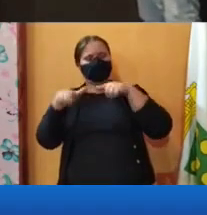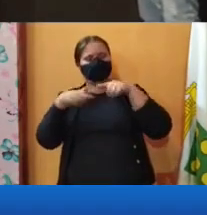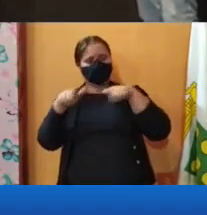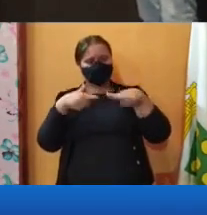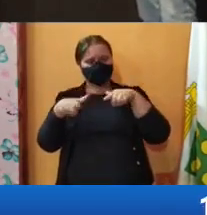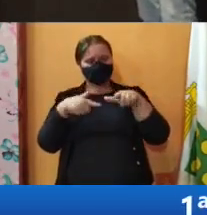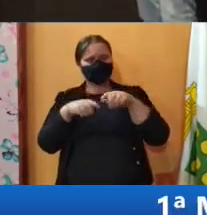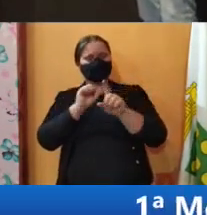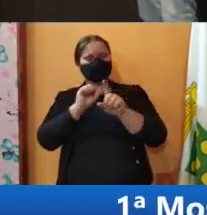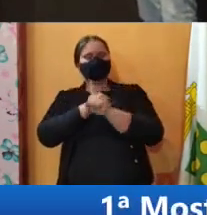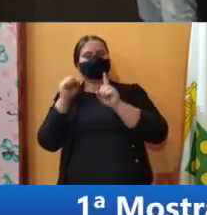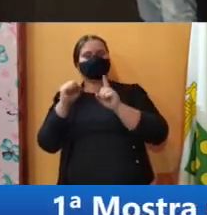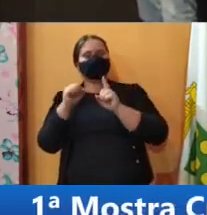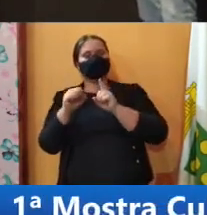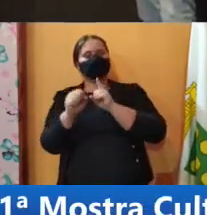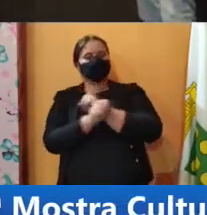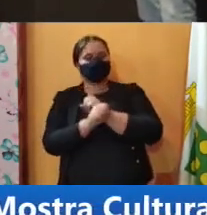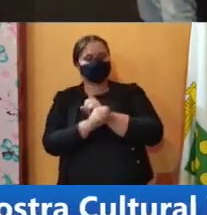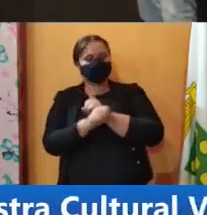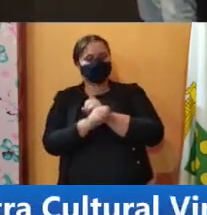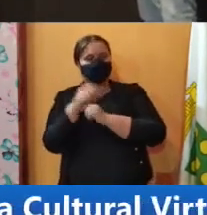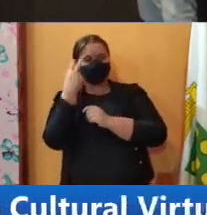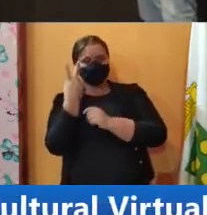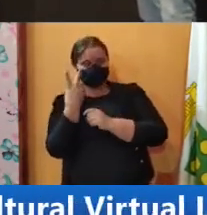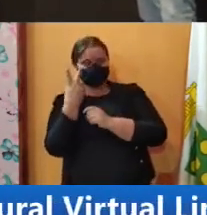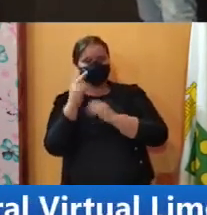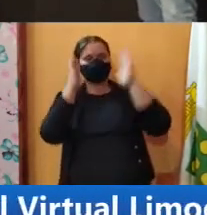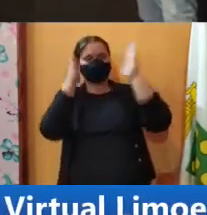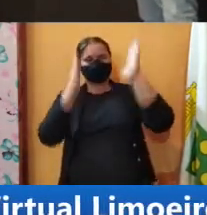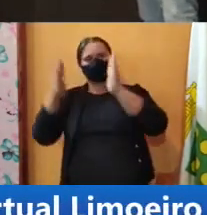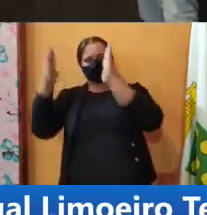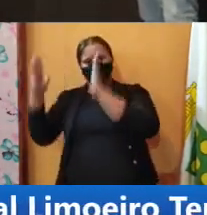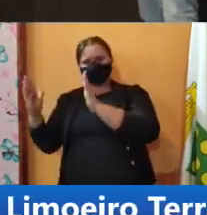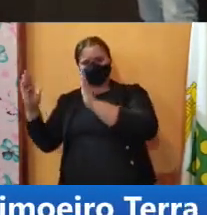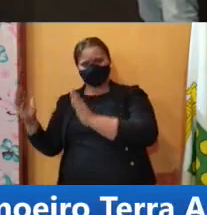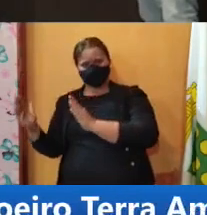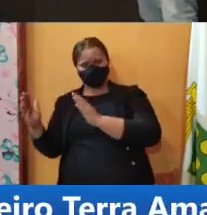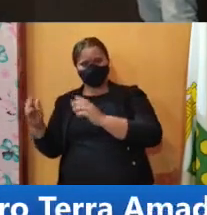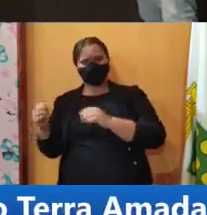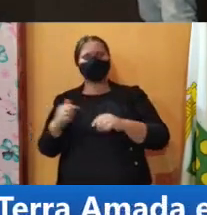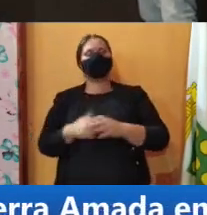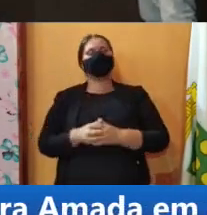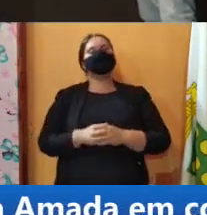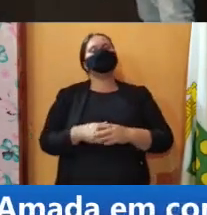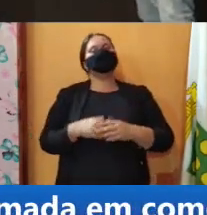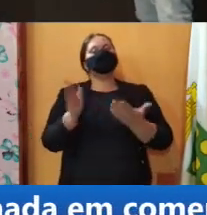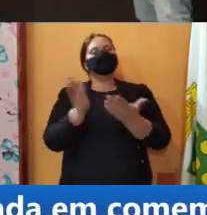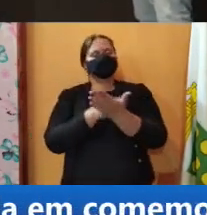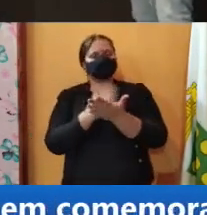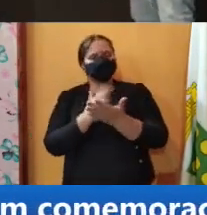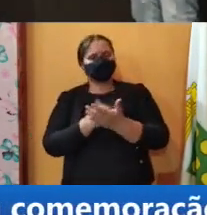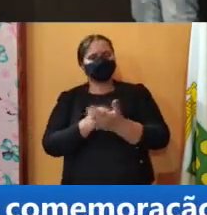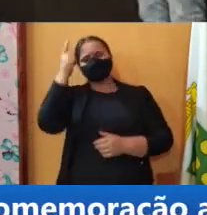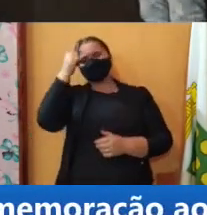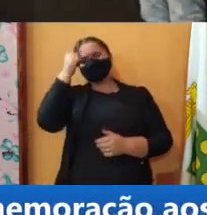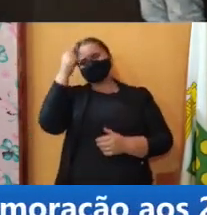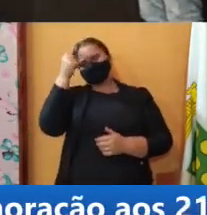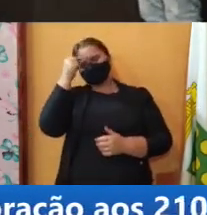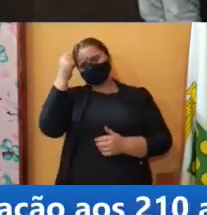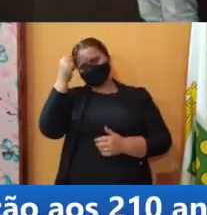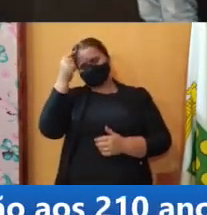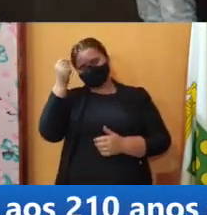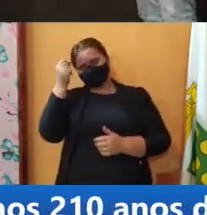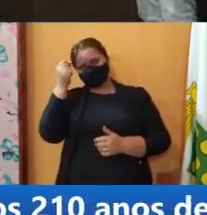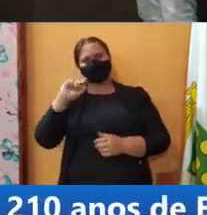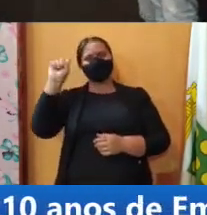ser resgatada. Aliás, nós temos duas bibliotecas, três com a da FACAL, a biblioteca do SESI, que nós estamos